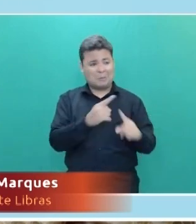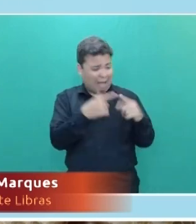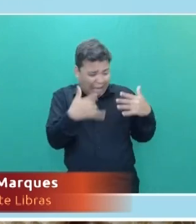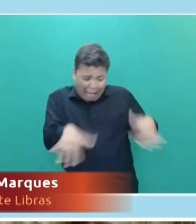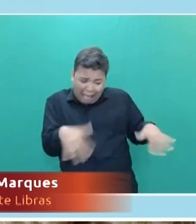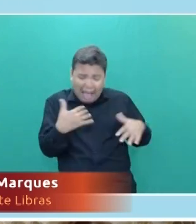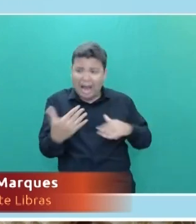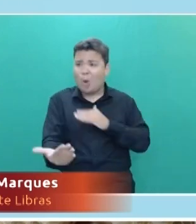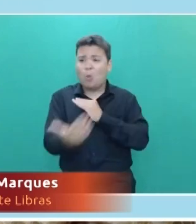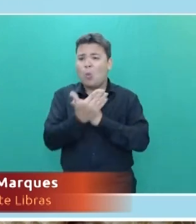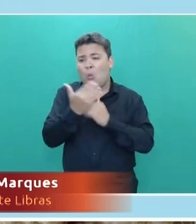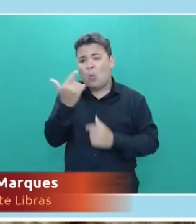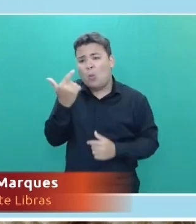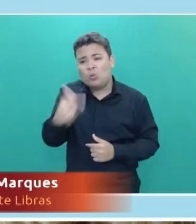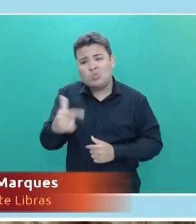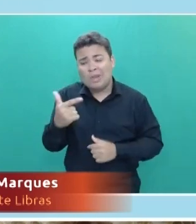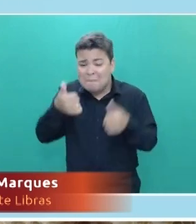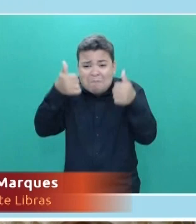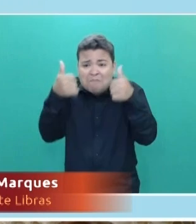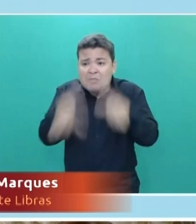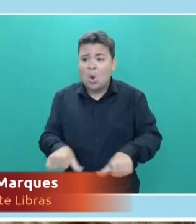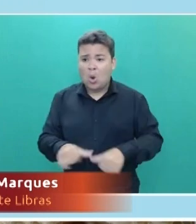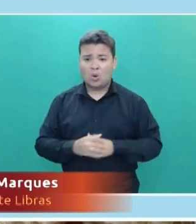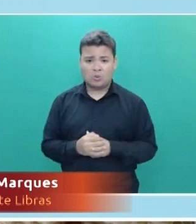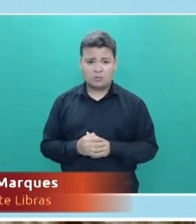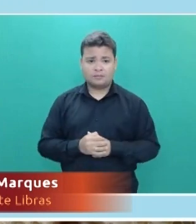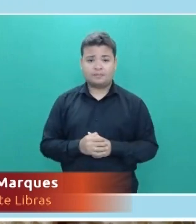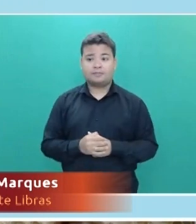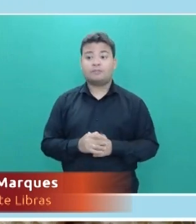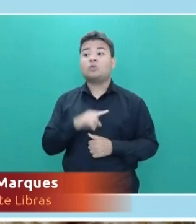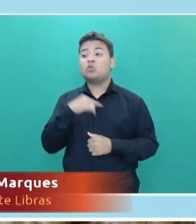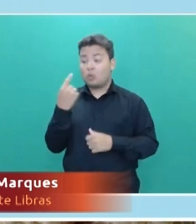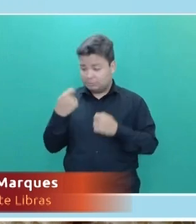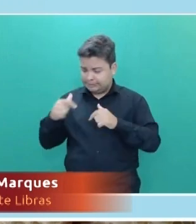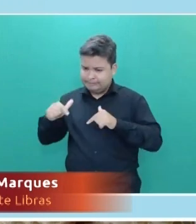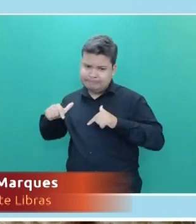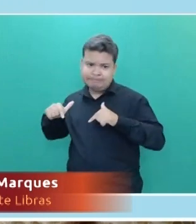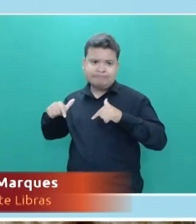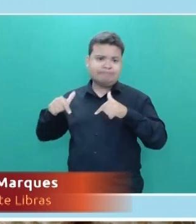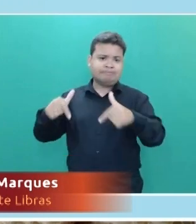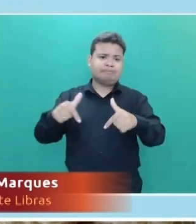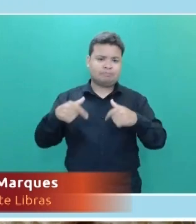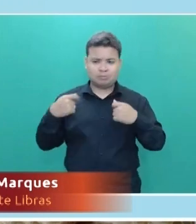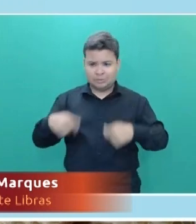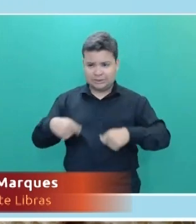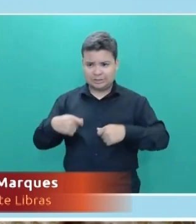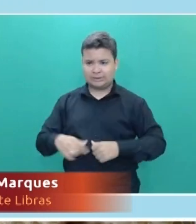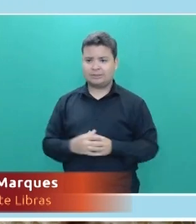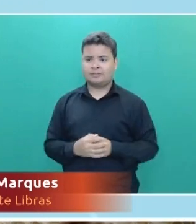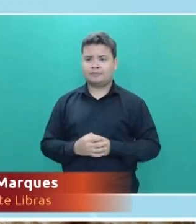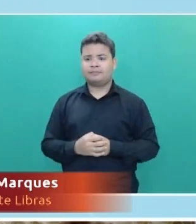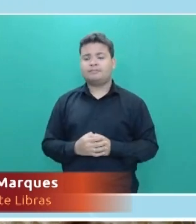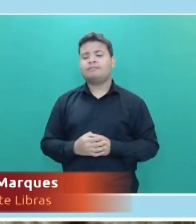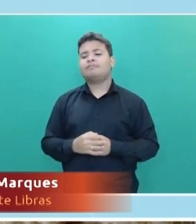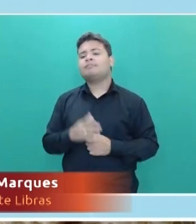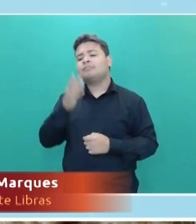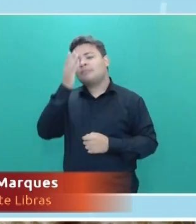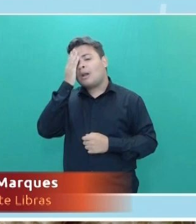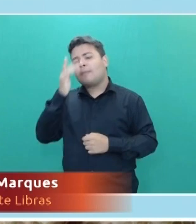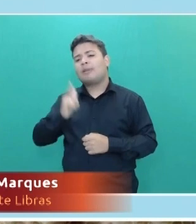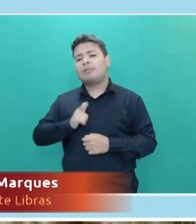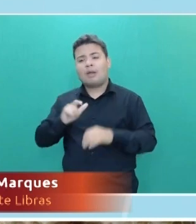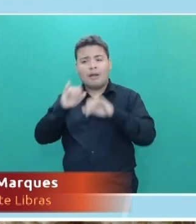ele é pior. Então, a gente precisa enfrentar isso, por isso que não se deve, já tem aí as informações, as orientações, que a gente